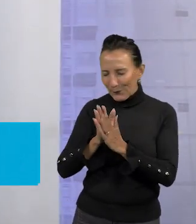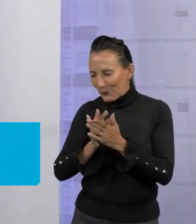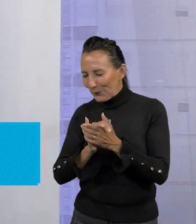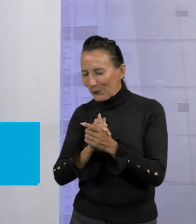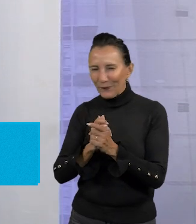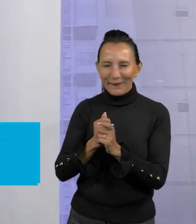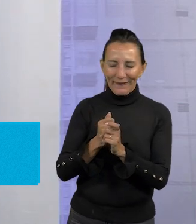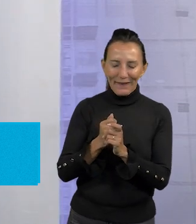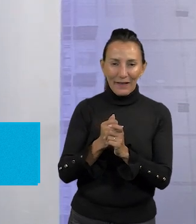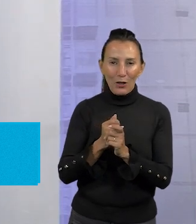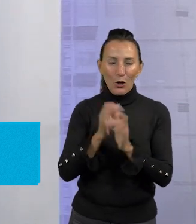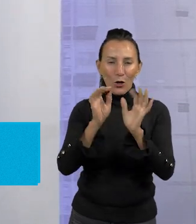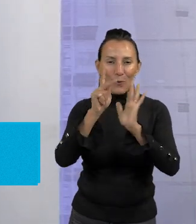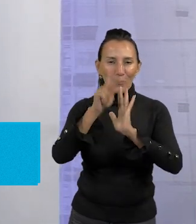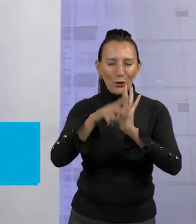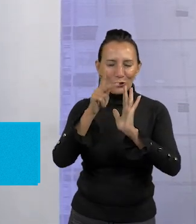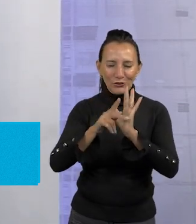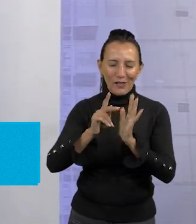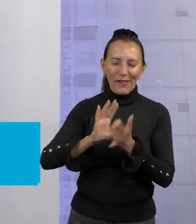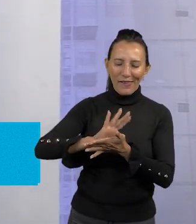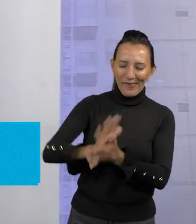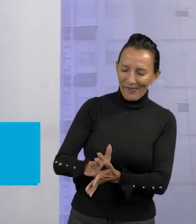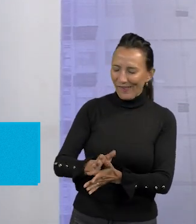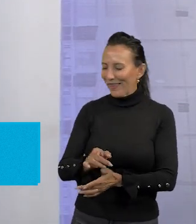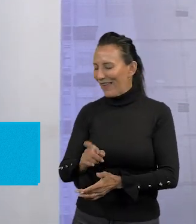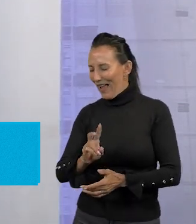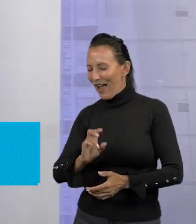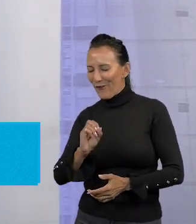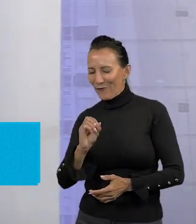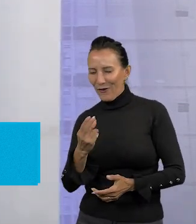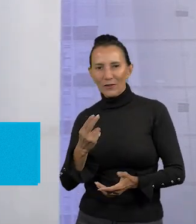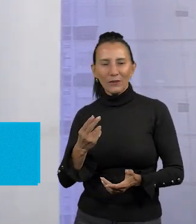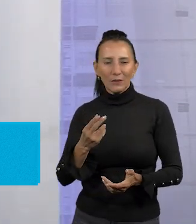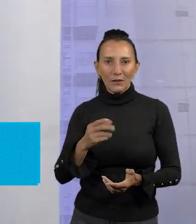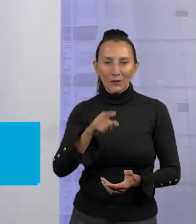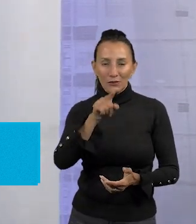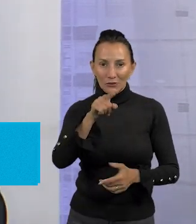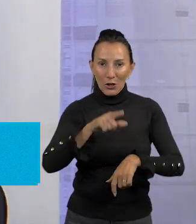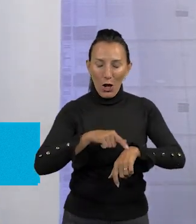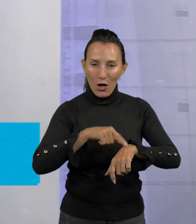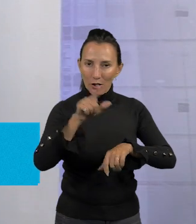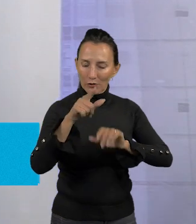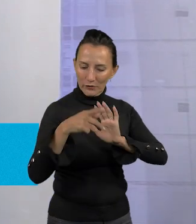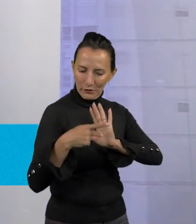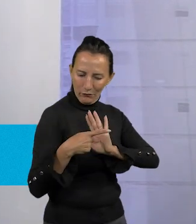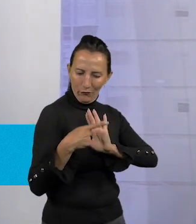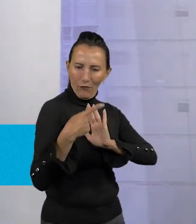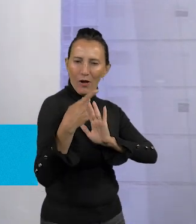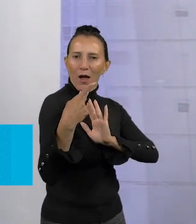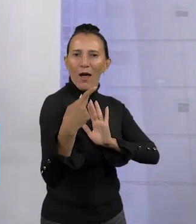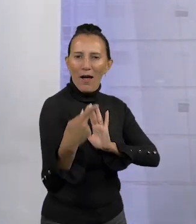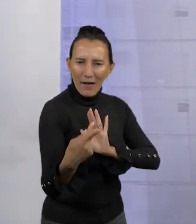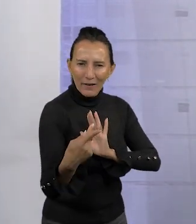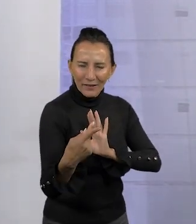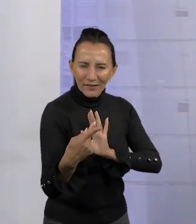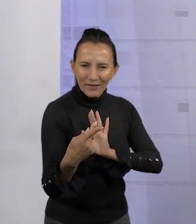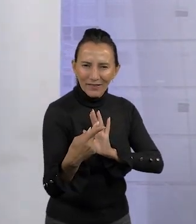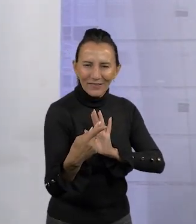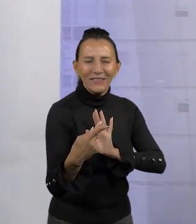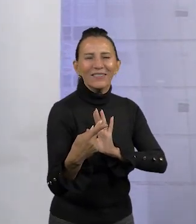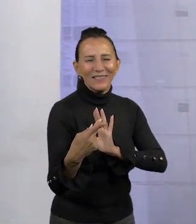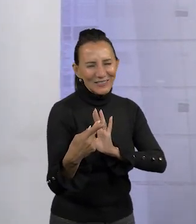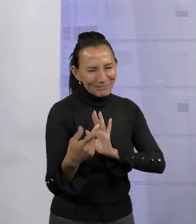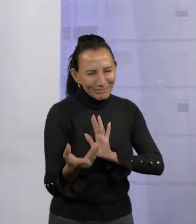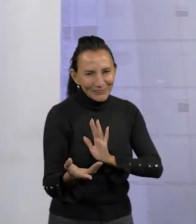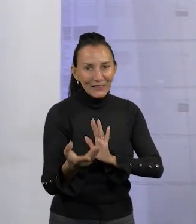seus projetos seus sonhos e quando você verbaliza quando você fala sai da sua boca aquilo que